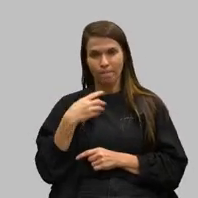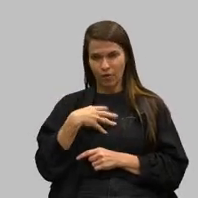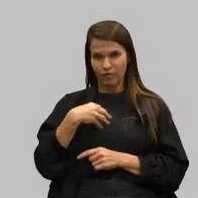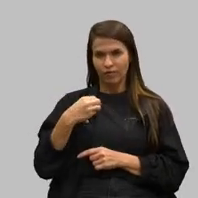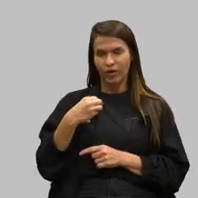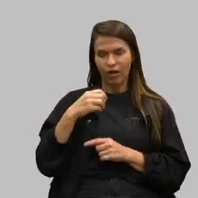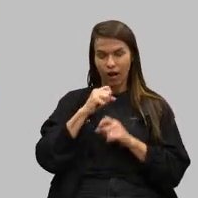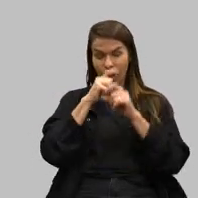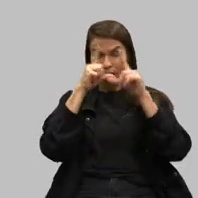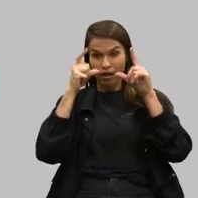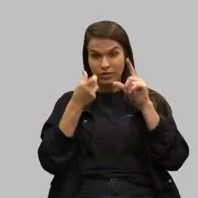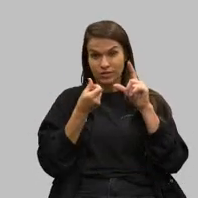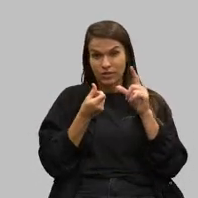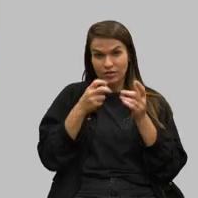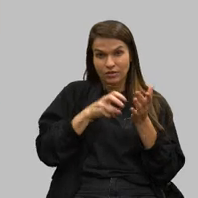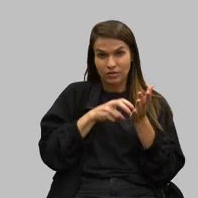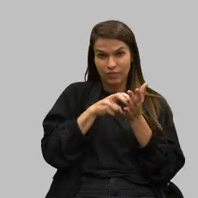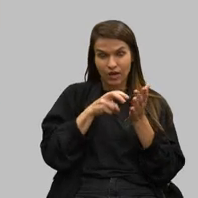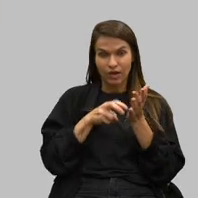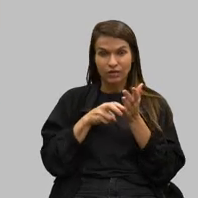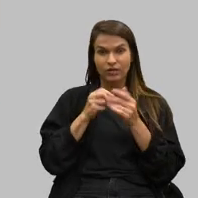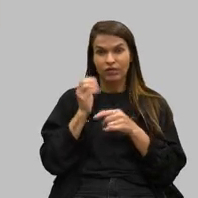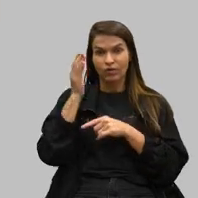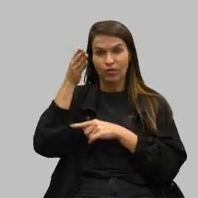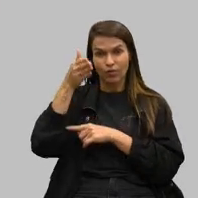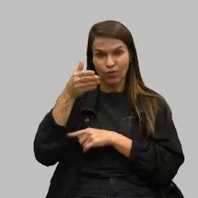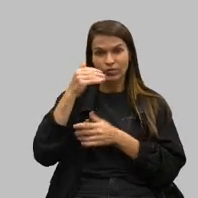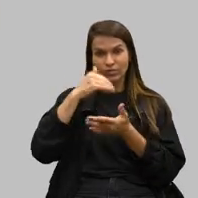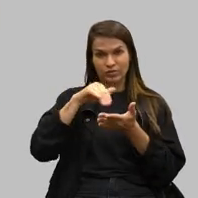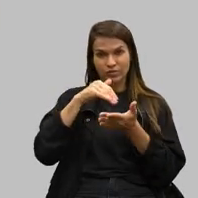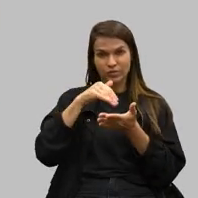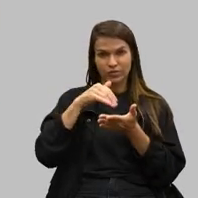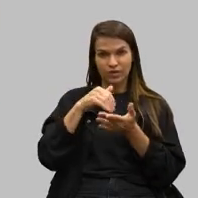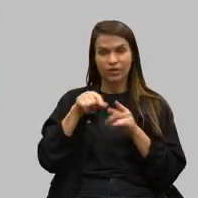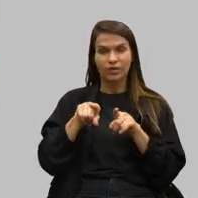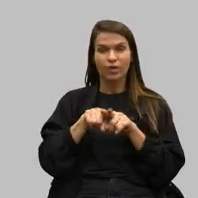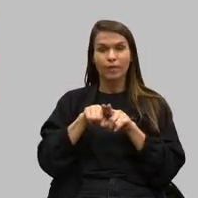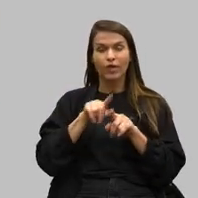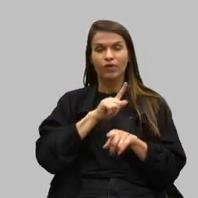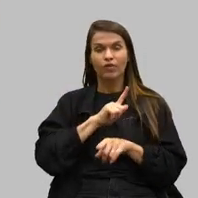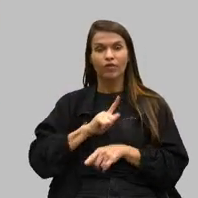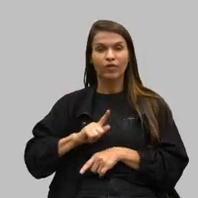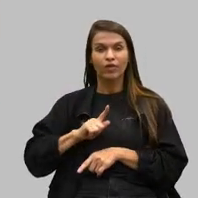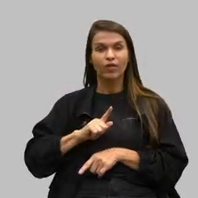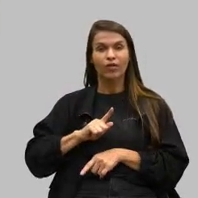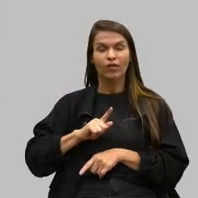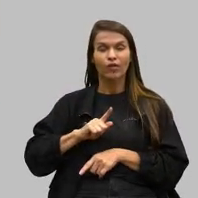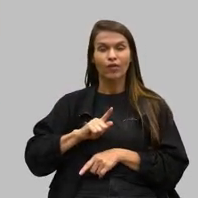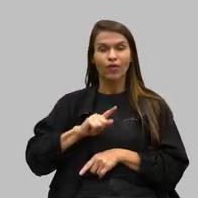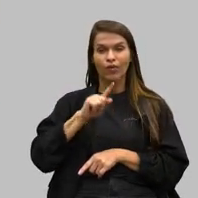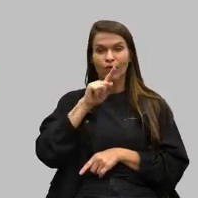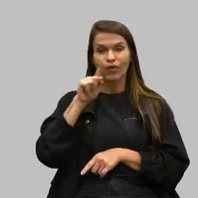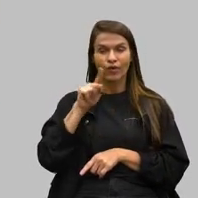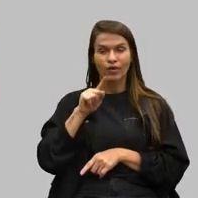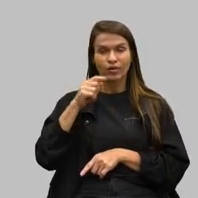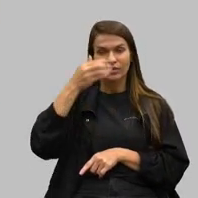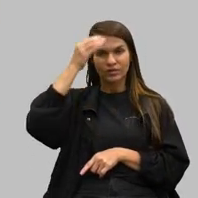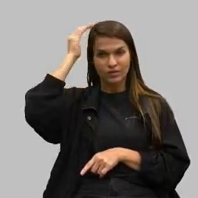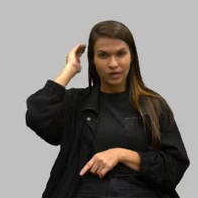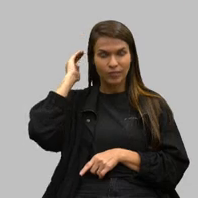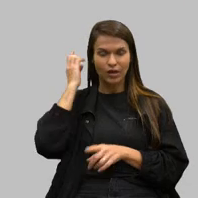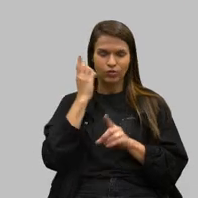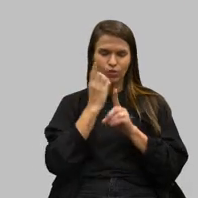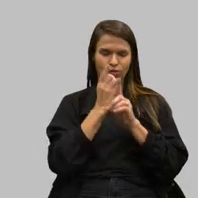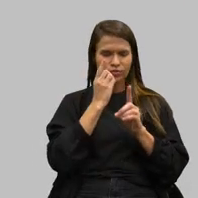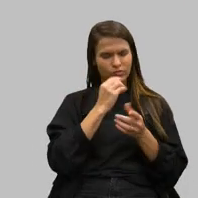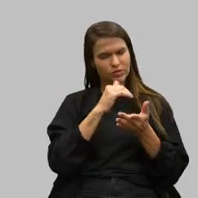da manhã e por acaso estavam no hotel o secretário e o governador Romeu Zema. E o Adriano encontra com o secretário